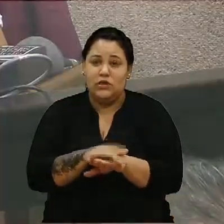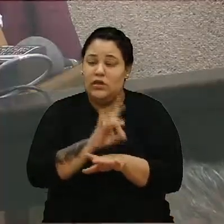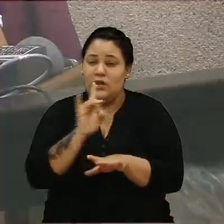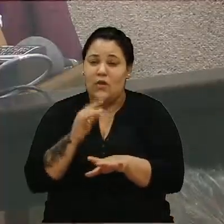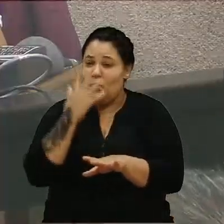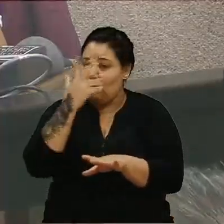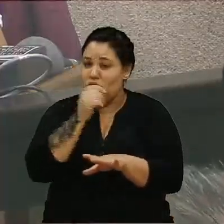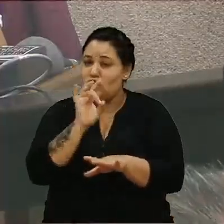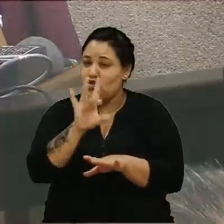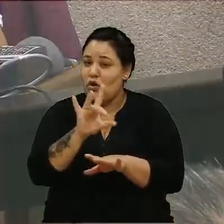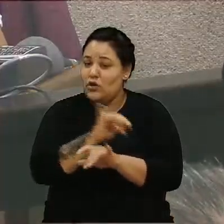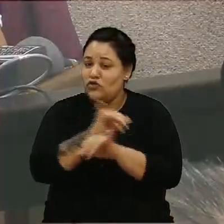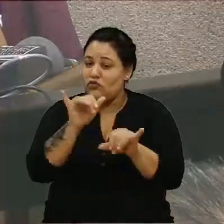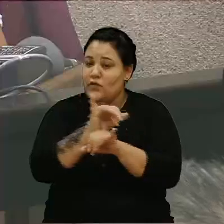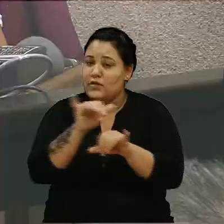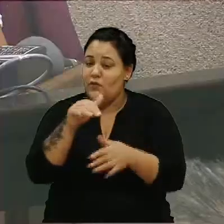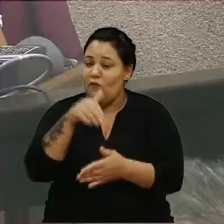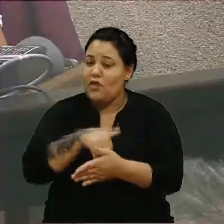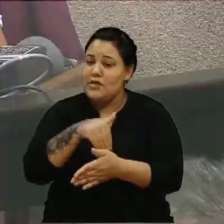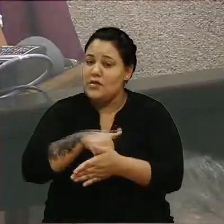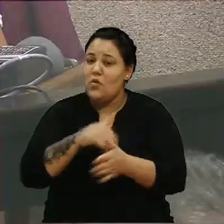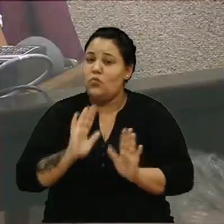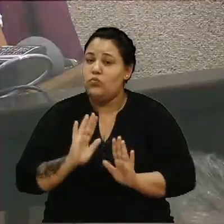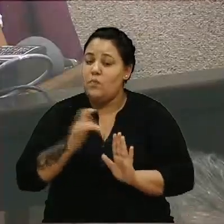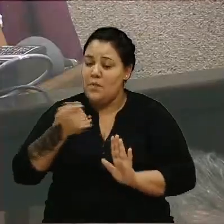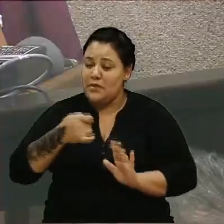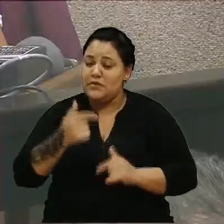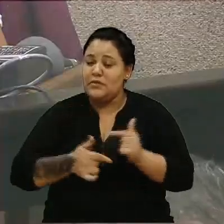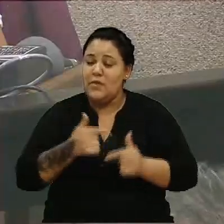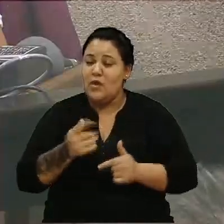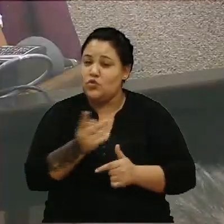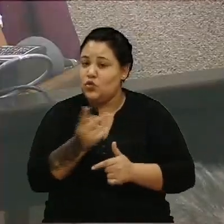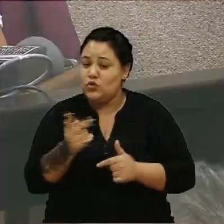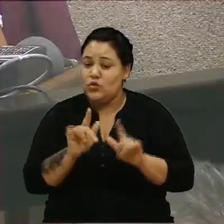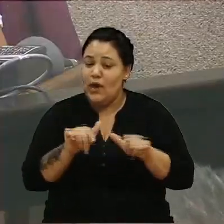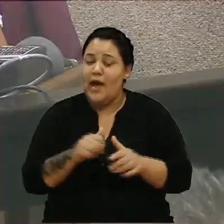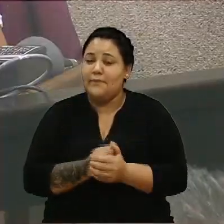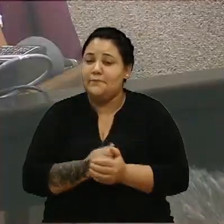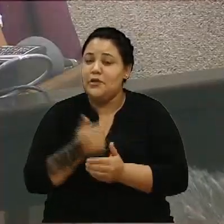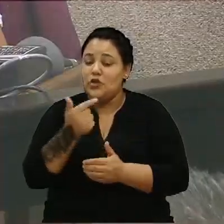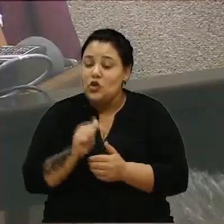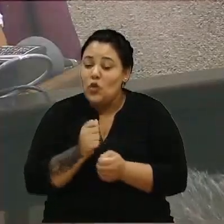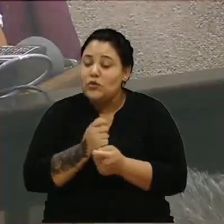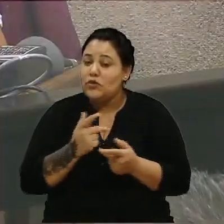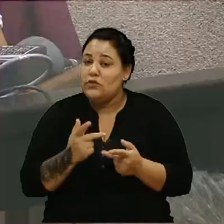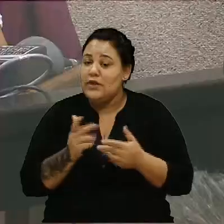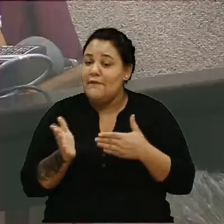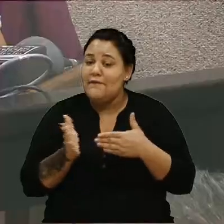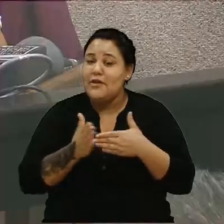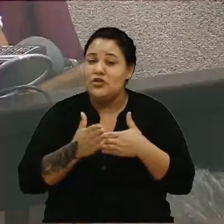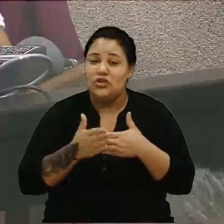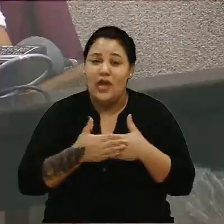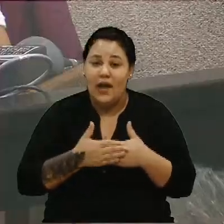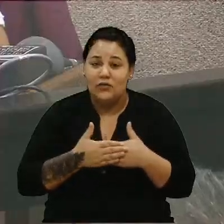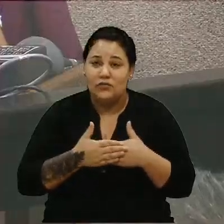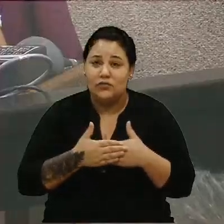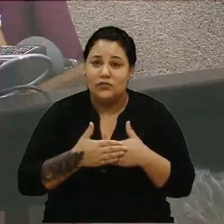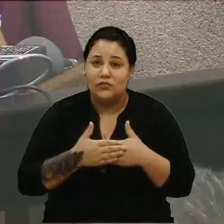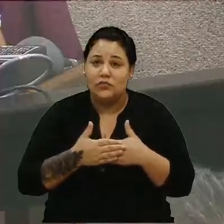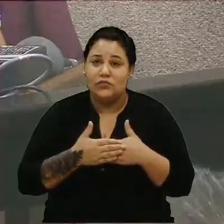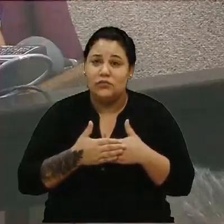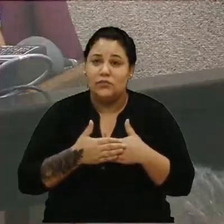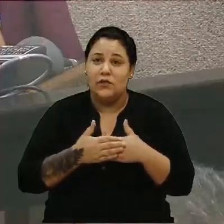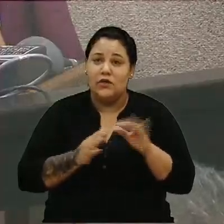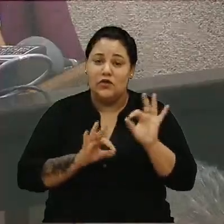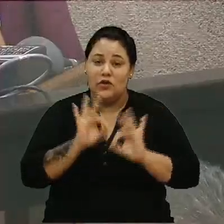na propaganda eleitoral. Ele precisa funcionar. E outra coisa, se ele está fechado em partes para ser